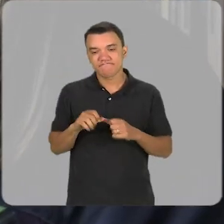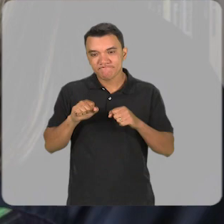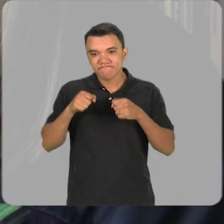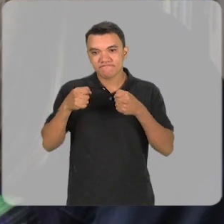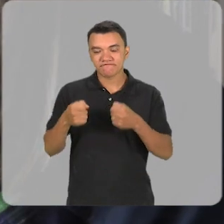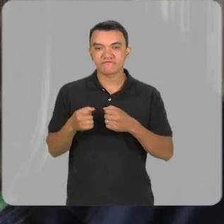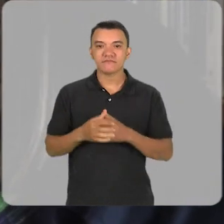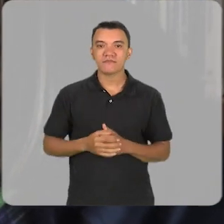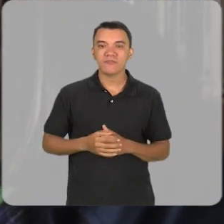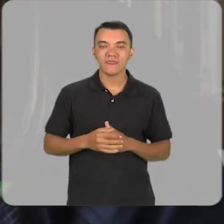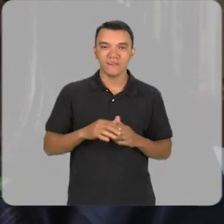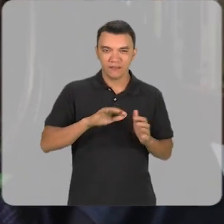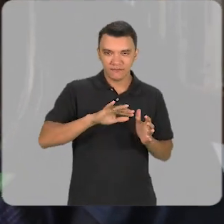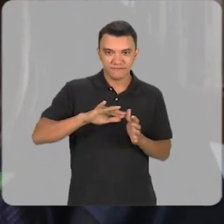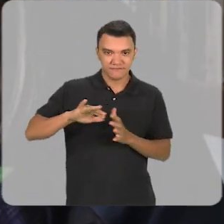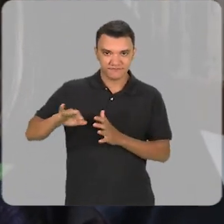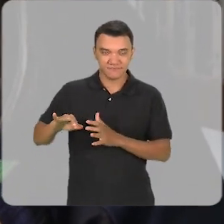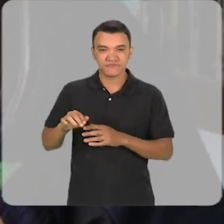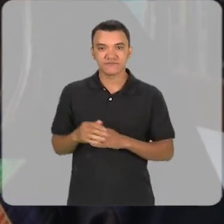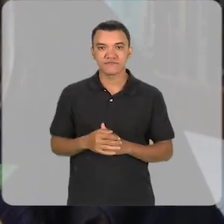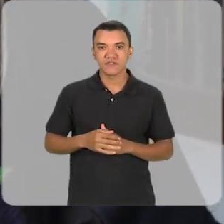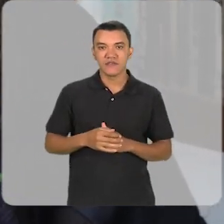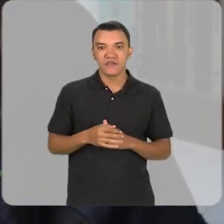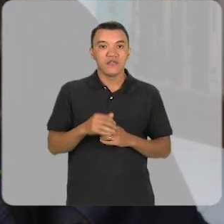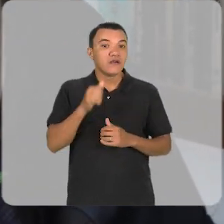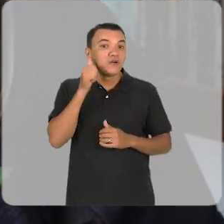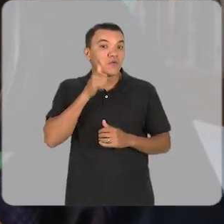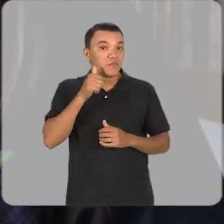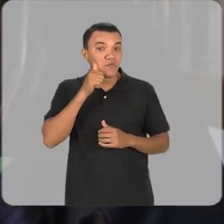das mulheres pregoeiras, né, da sua luta pela